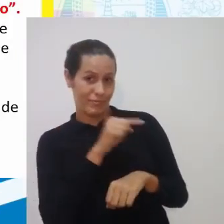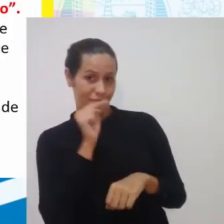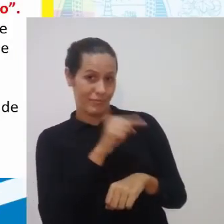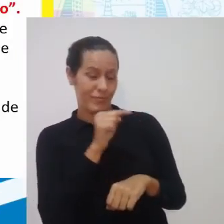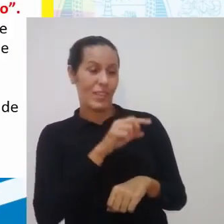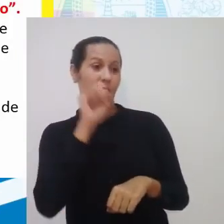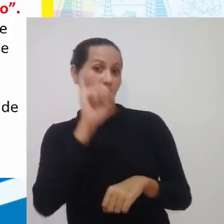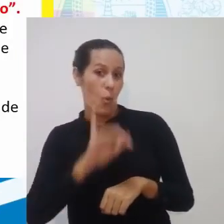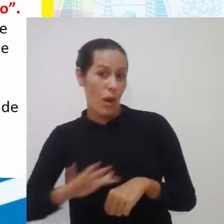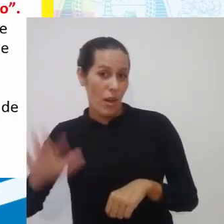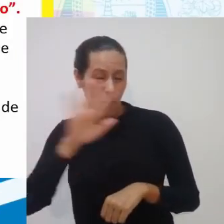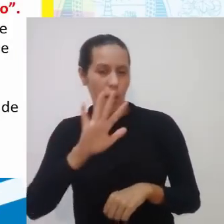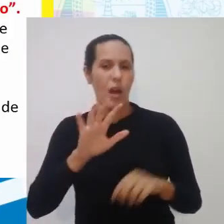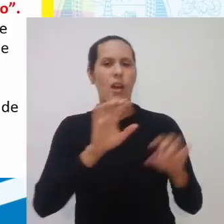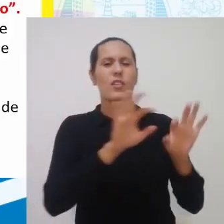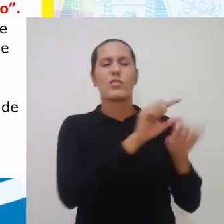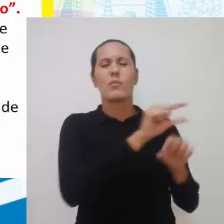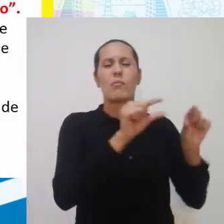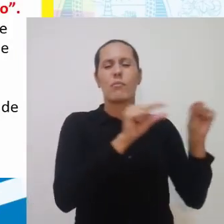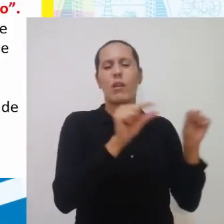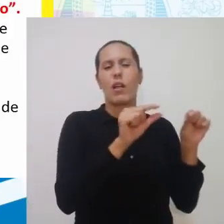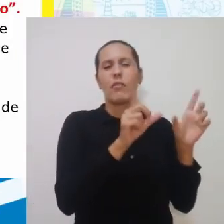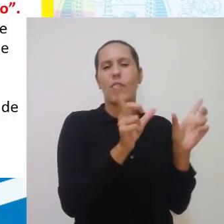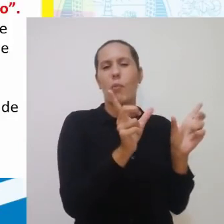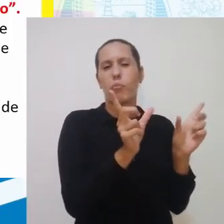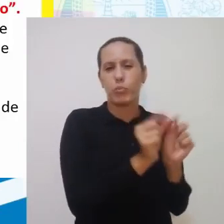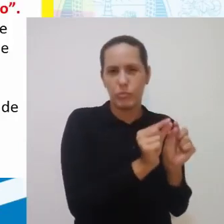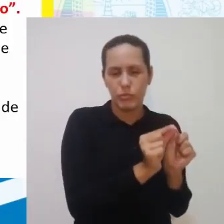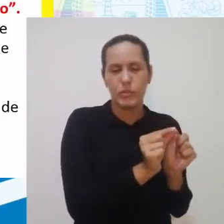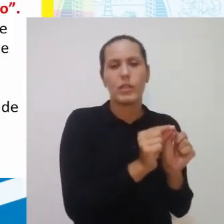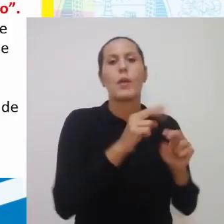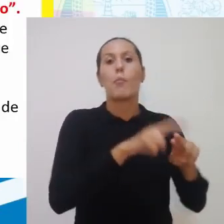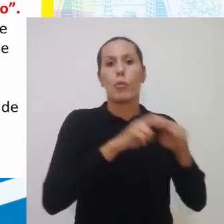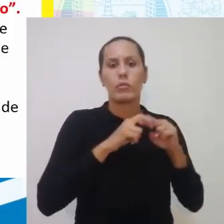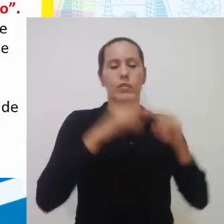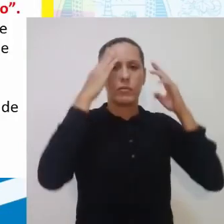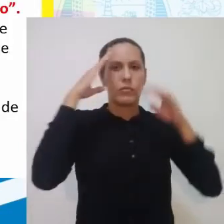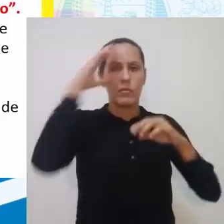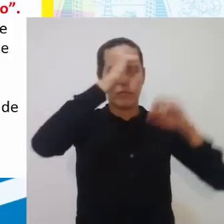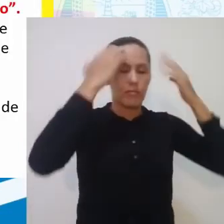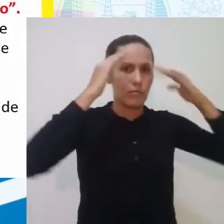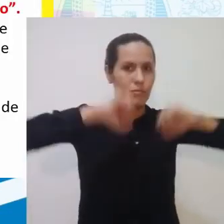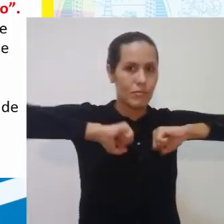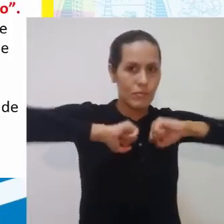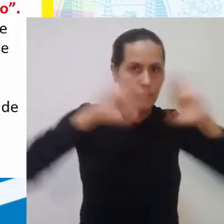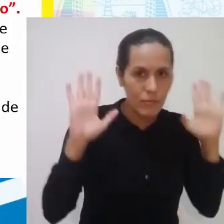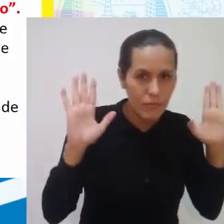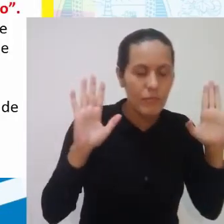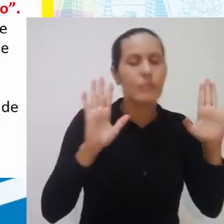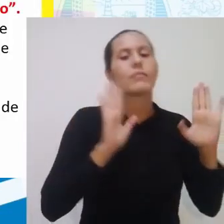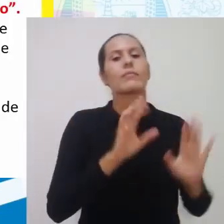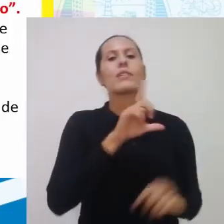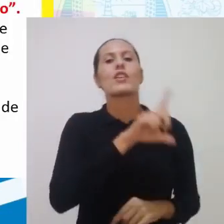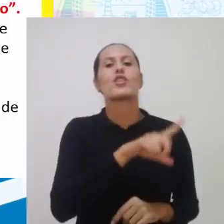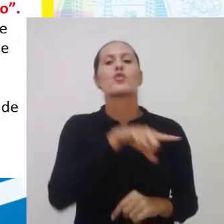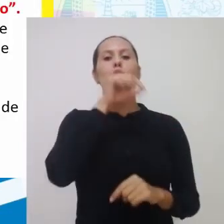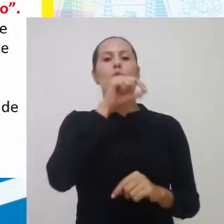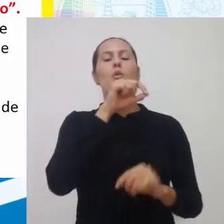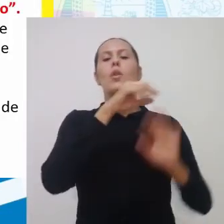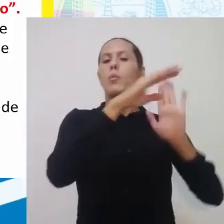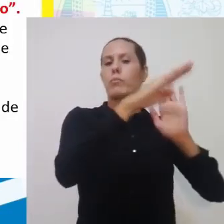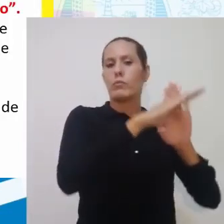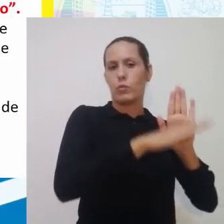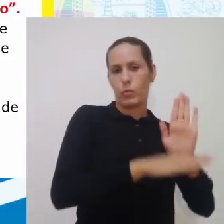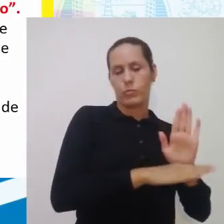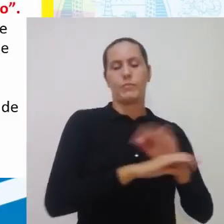é uma imagem com poucas palavras inseridas, justamente para que seja rápida a compreensão, se escolheu a